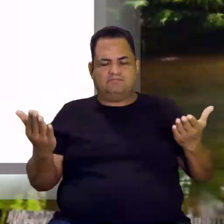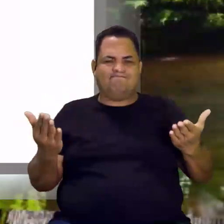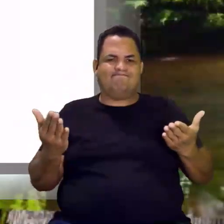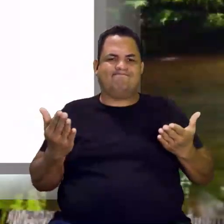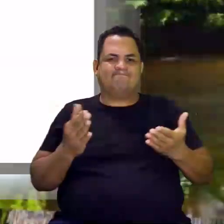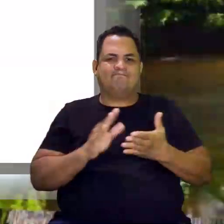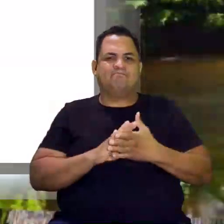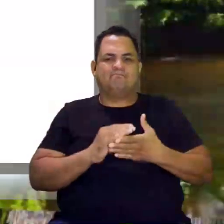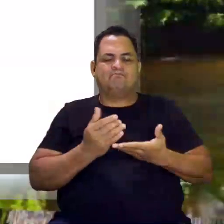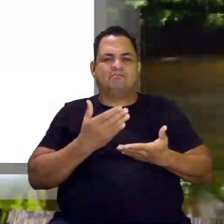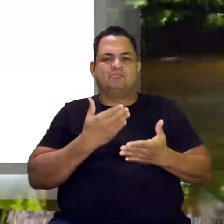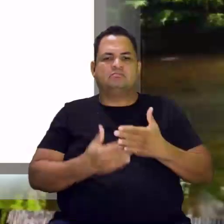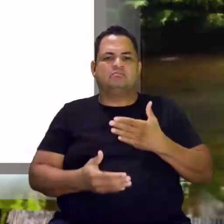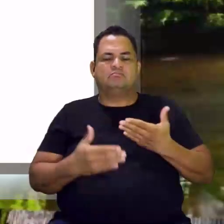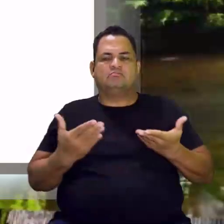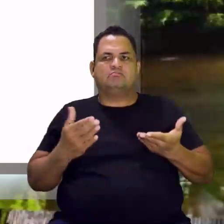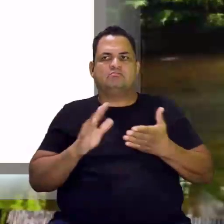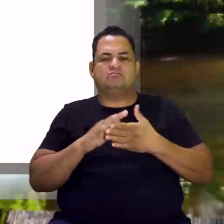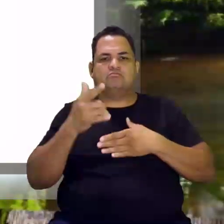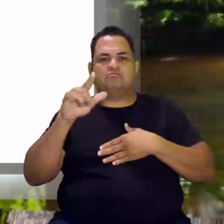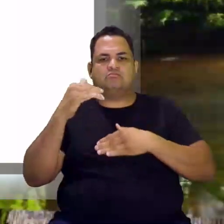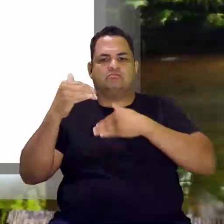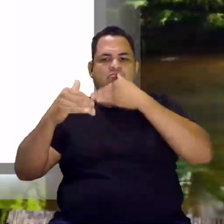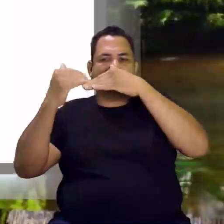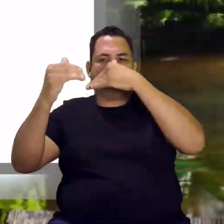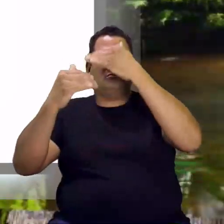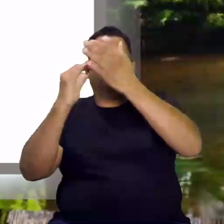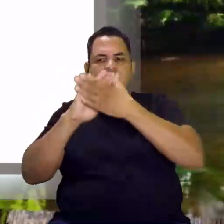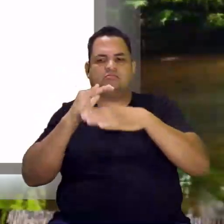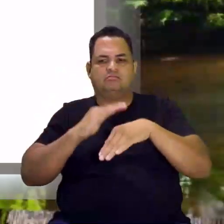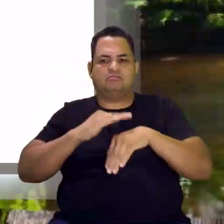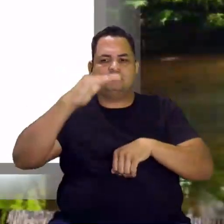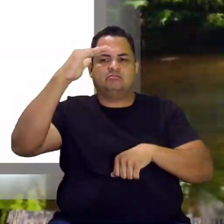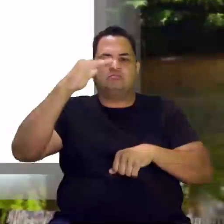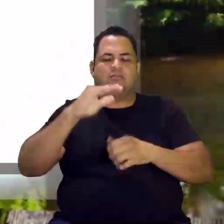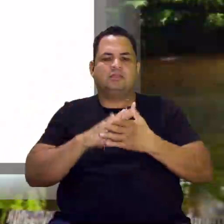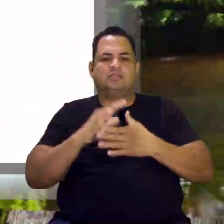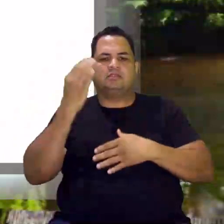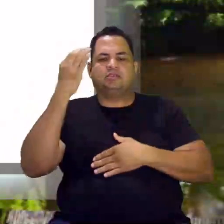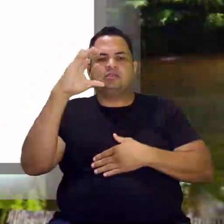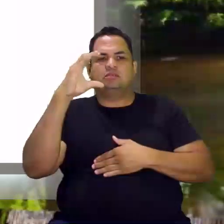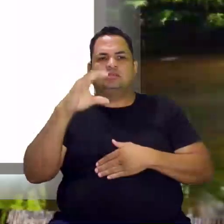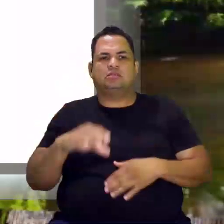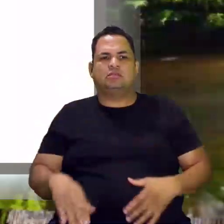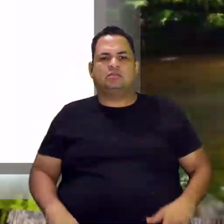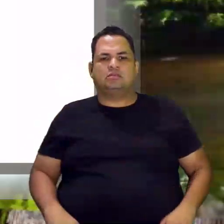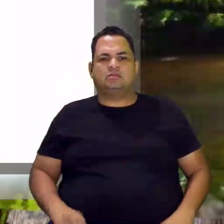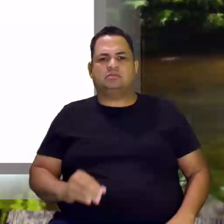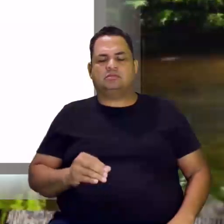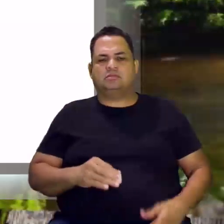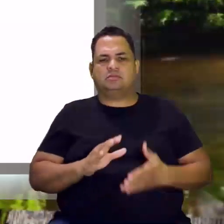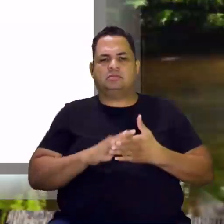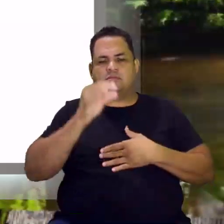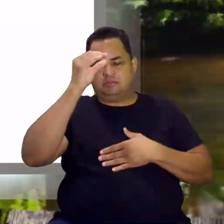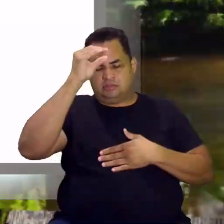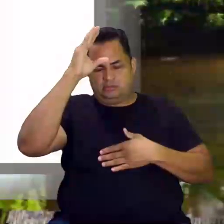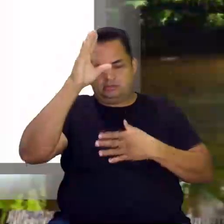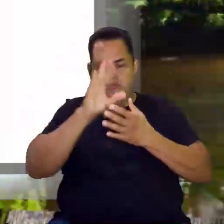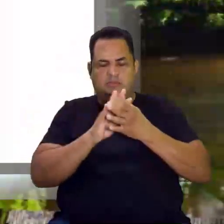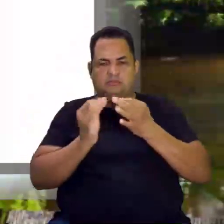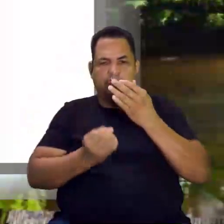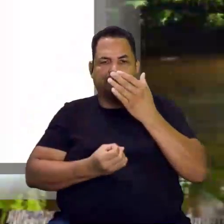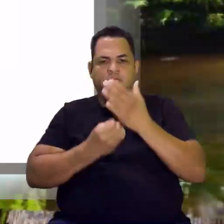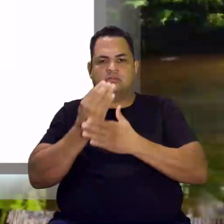é muito maior do que a gente consegue avançar, né, cientificamente, gerando esse conhecimento